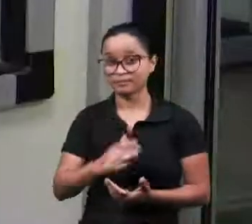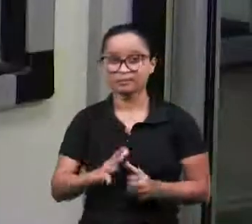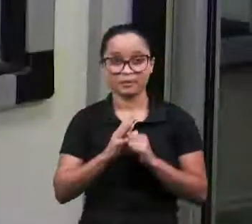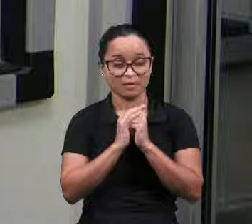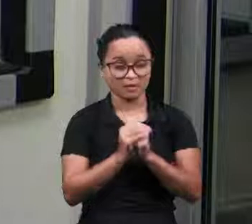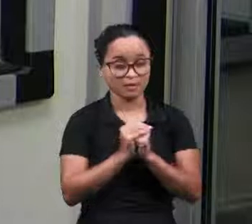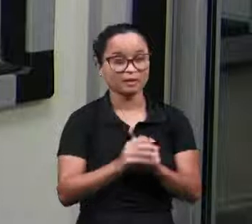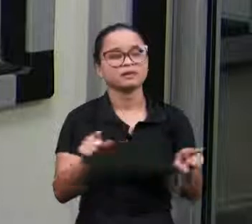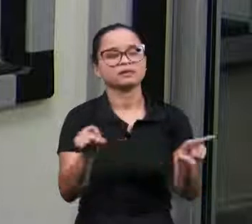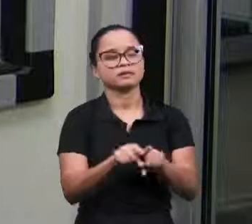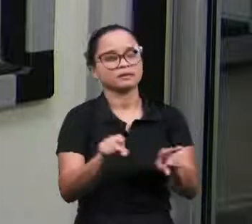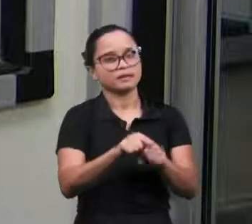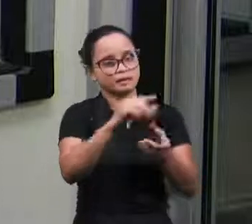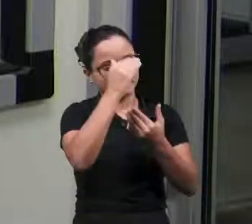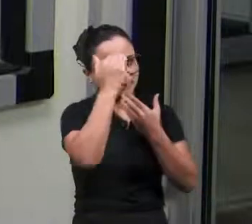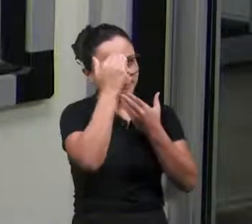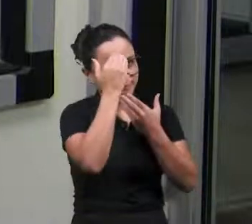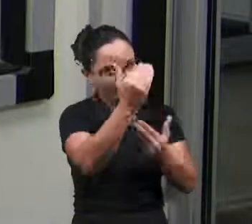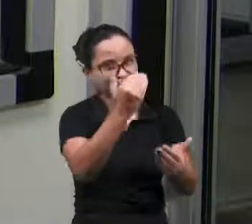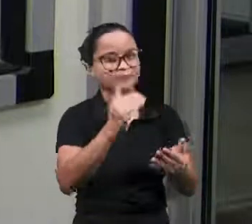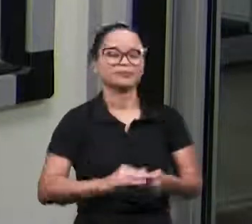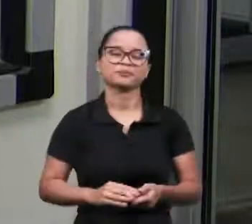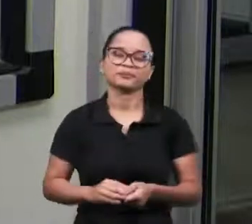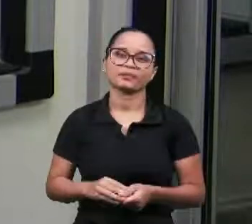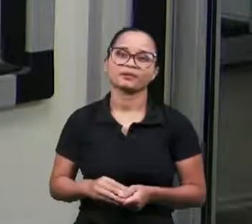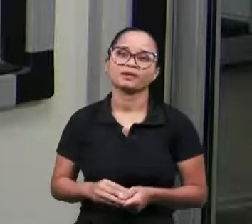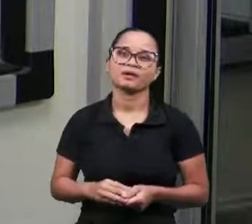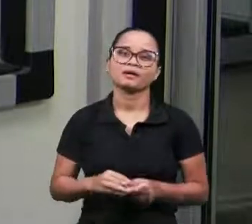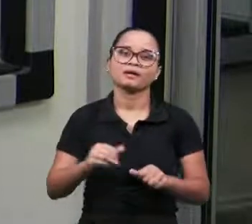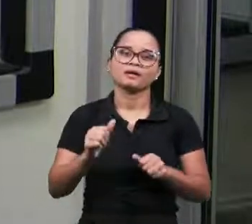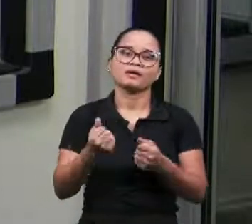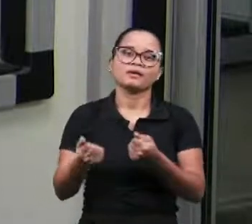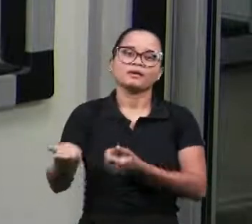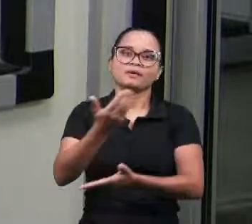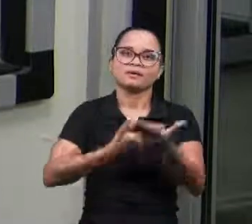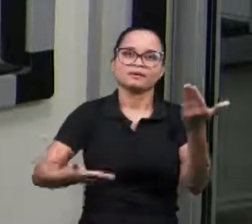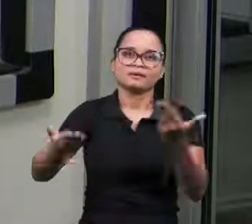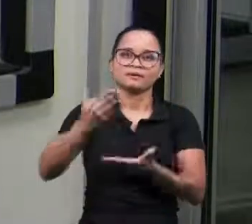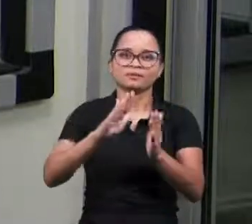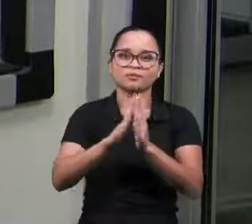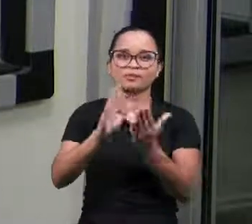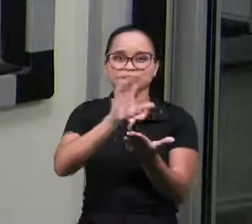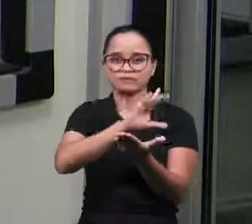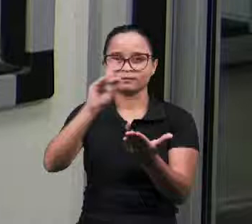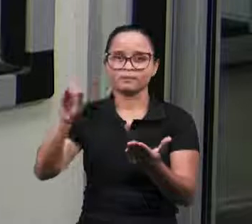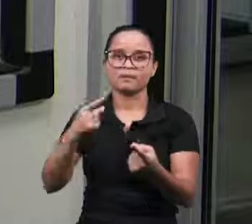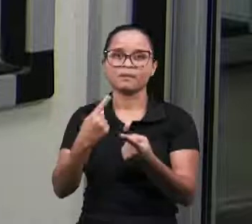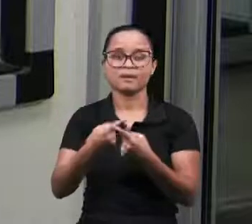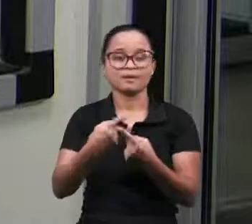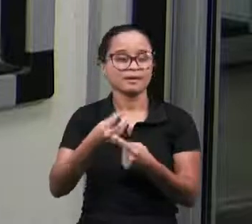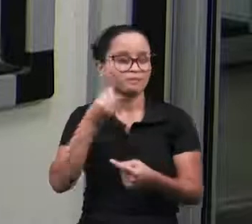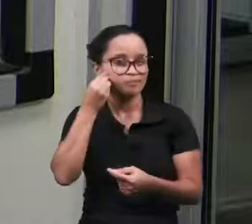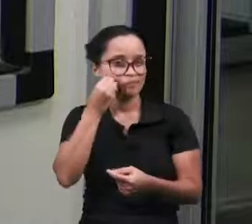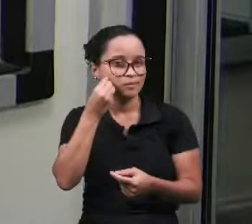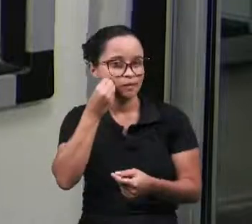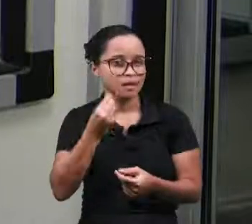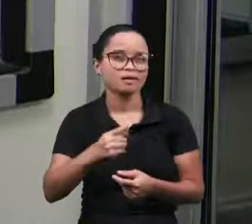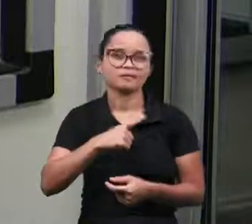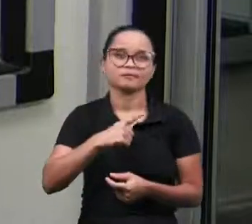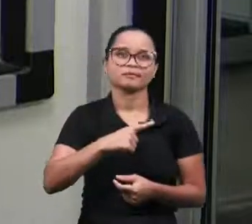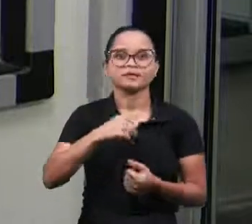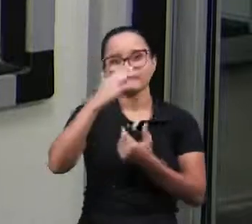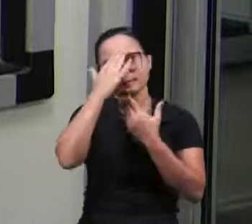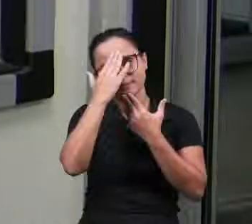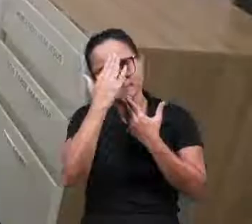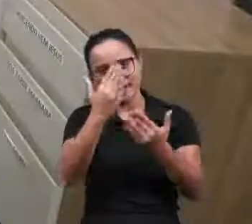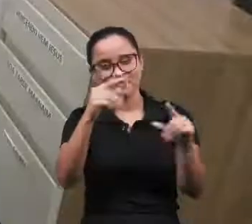também agradeço, Elias, a compartilhar aqui com os irmãos sobre a palavra do Senhor, sobre as experiências, né? Fico grato